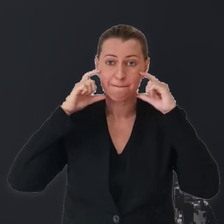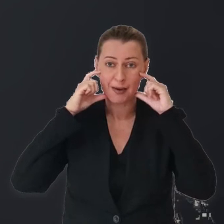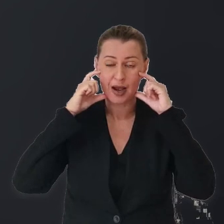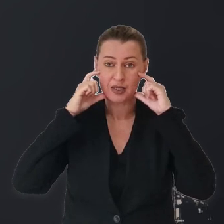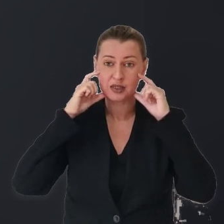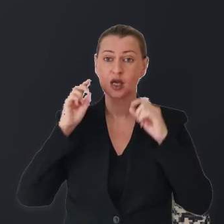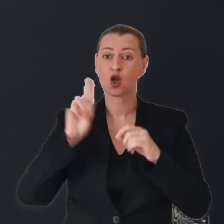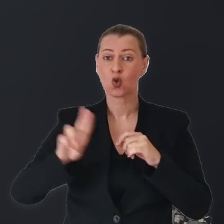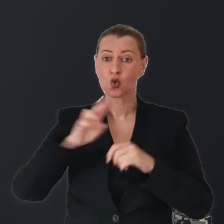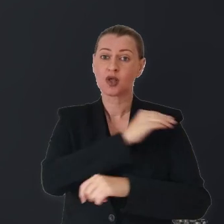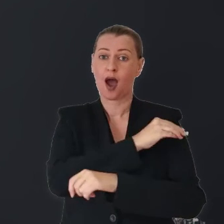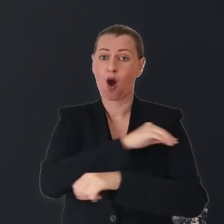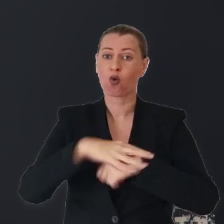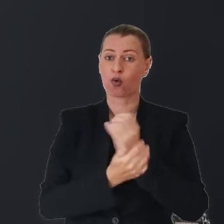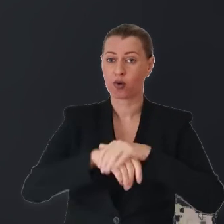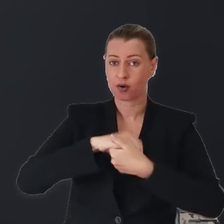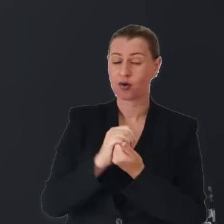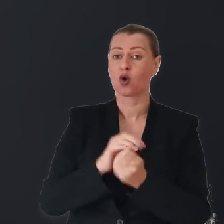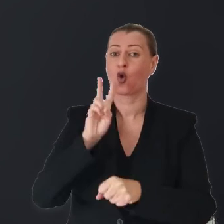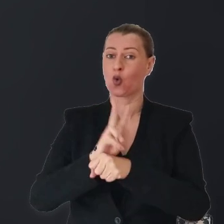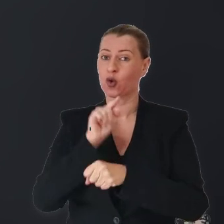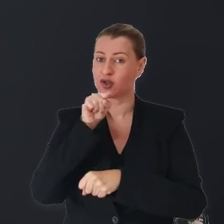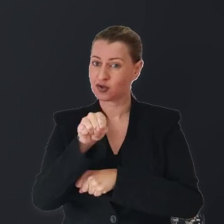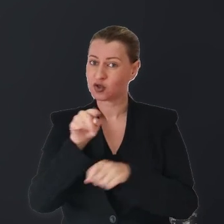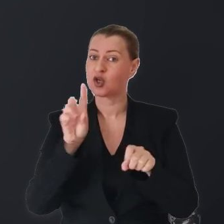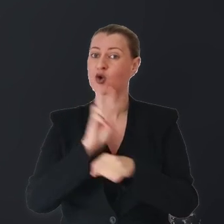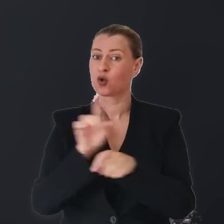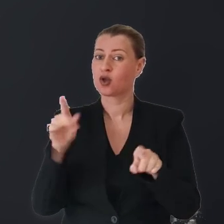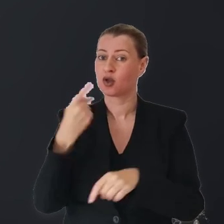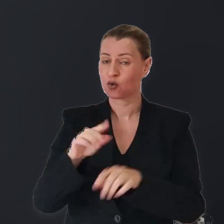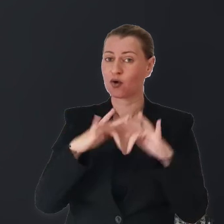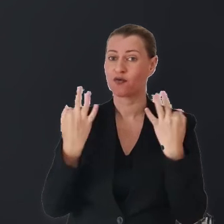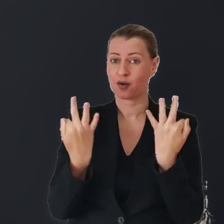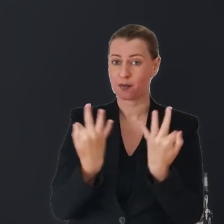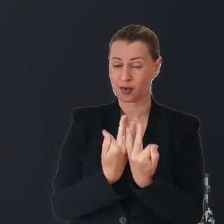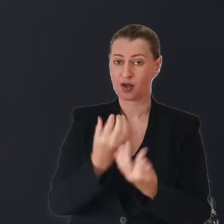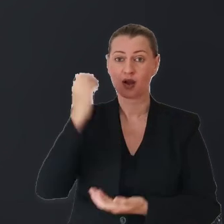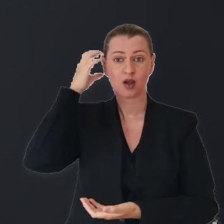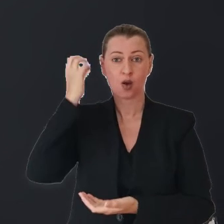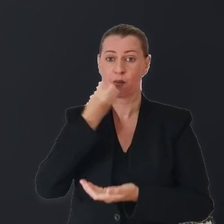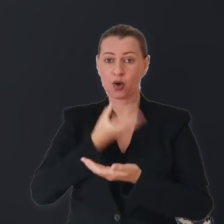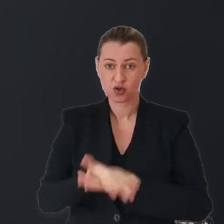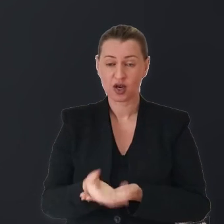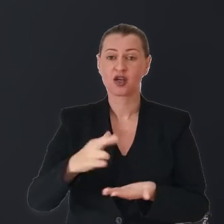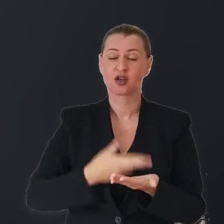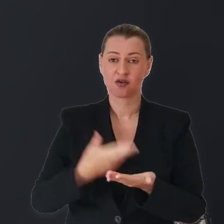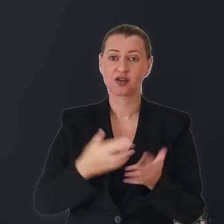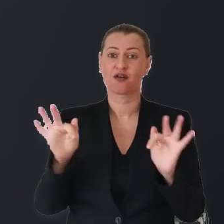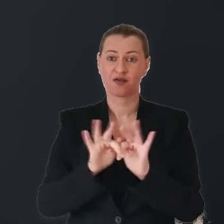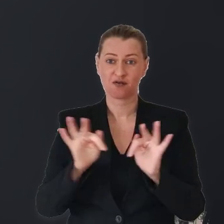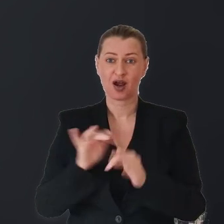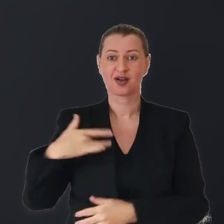máscara e passe álcool gel. Proteja você e a sua família. Para o podcast Revista Fevale, com o